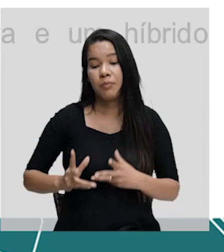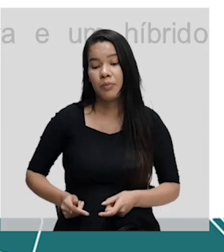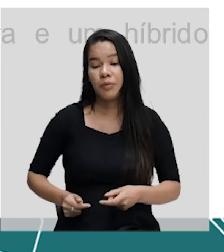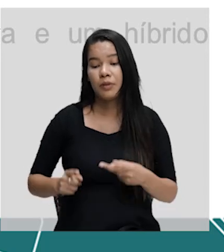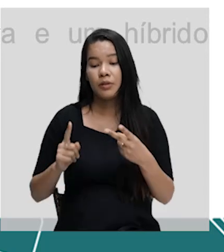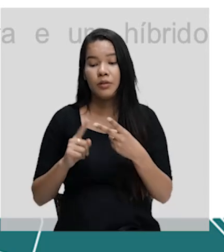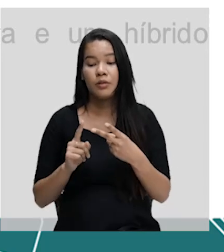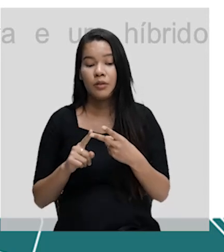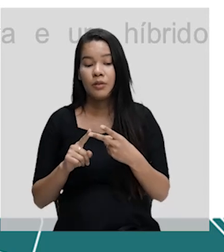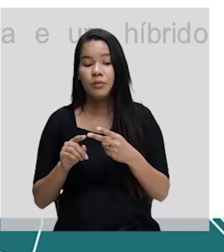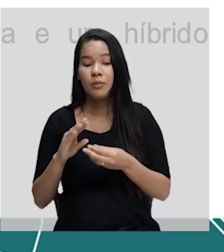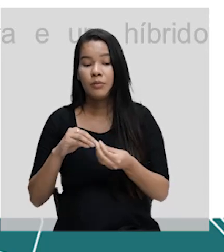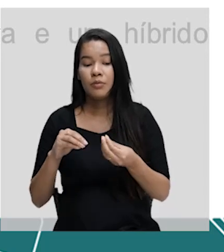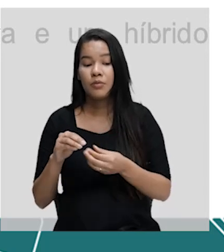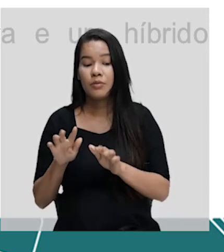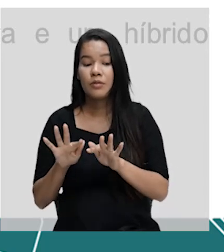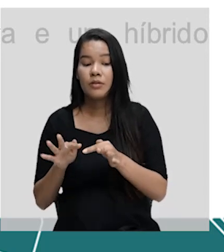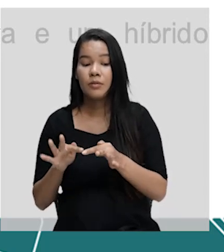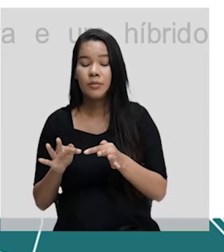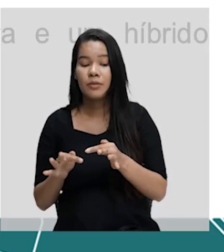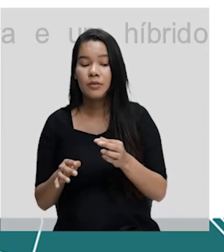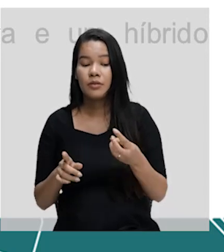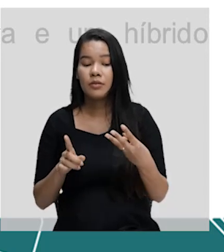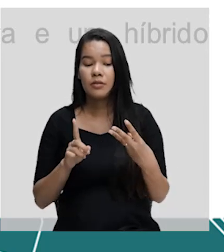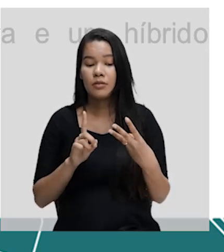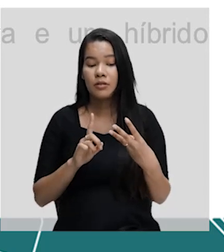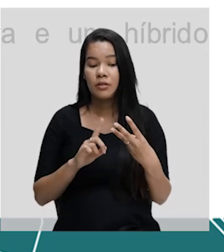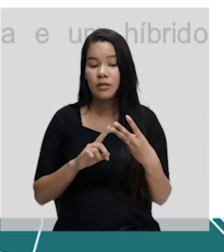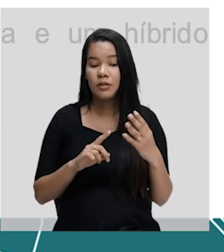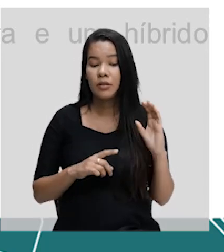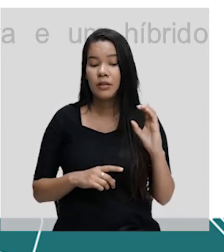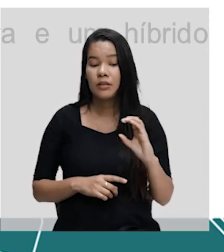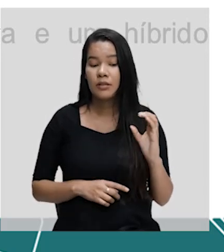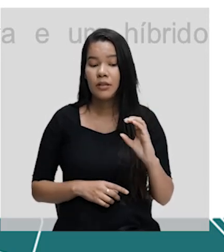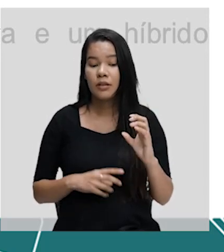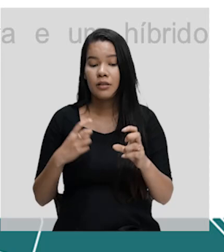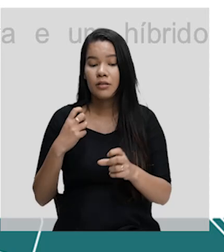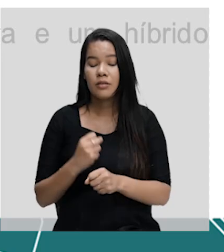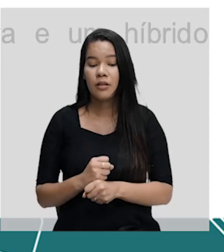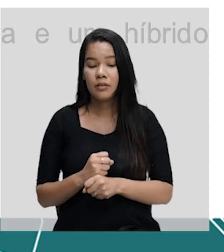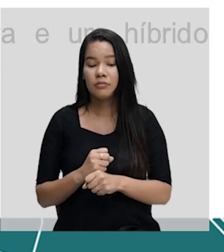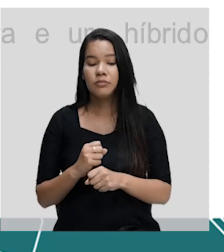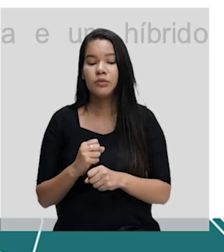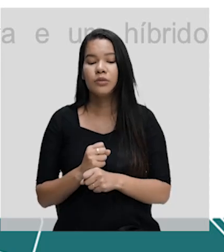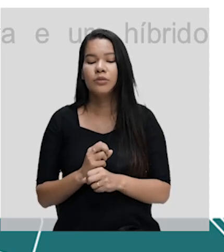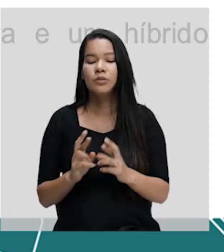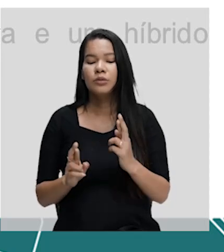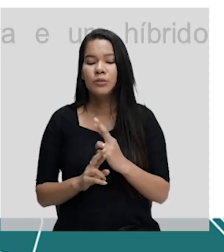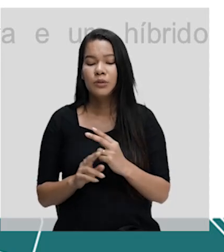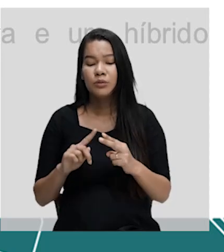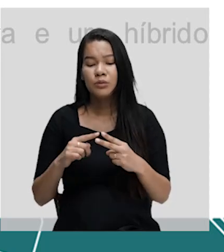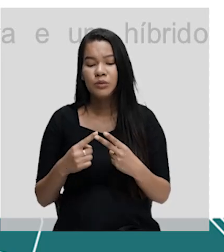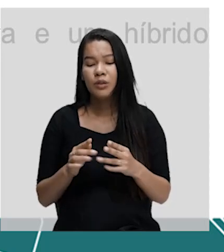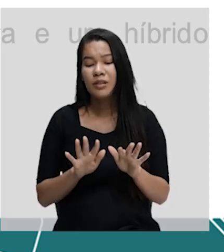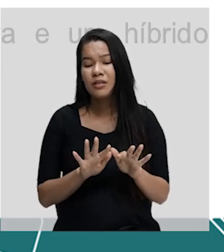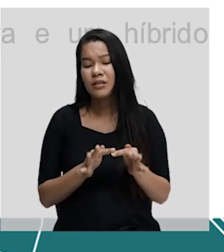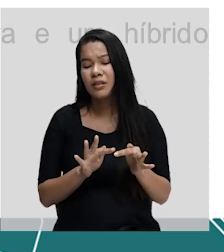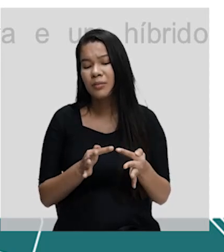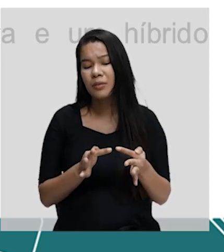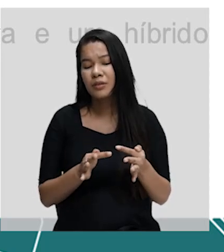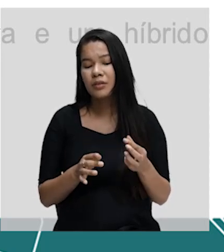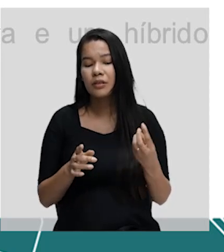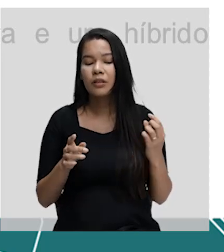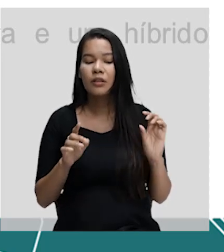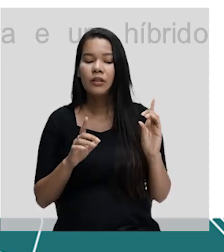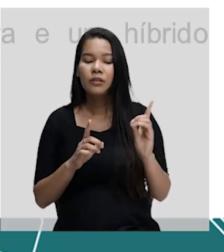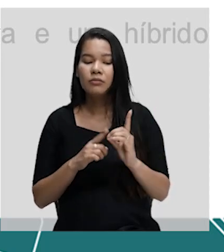híbrido simples. A letra C. Resultado do cruzamento entre dois híbridos simples. E a letra E. Resultado